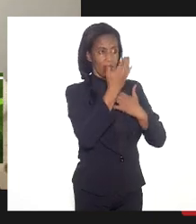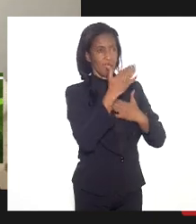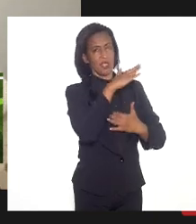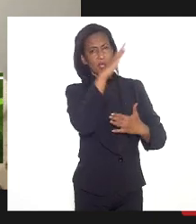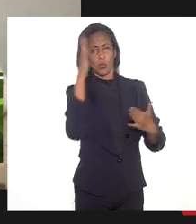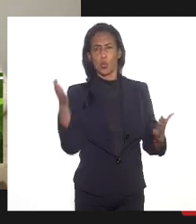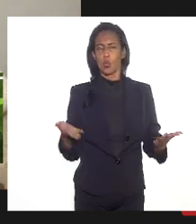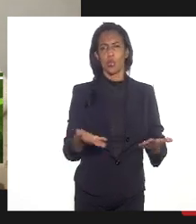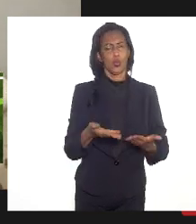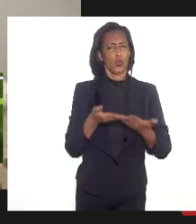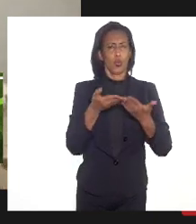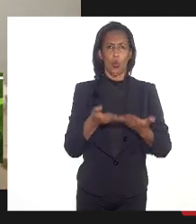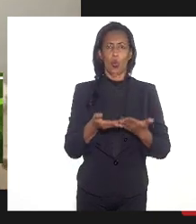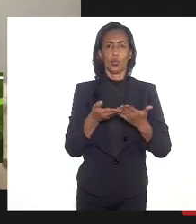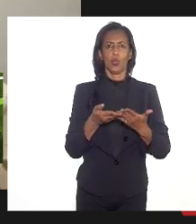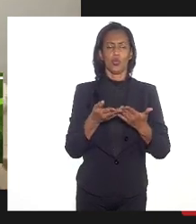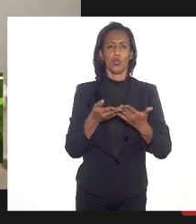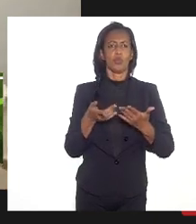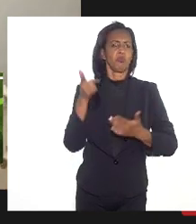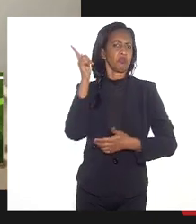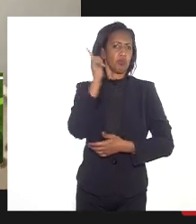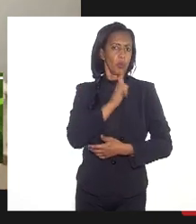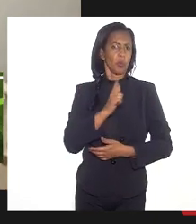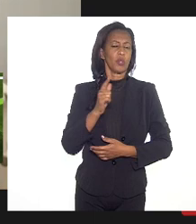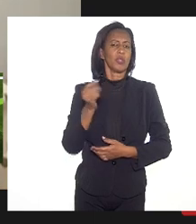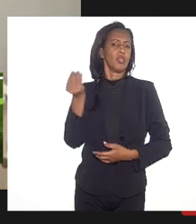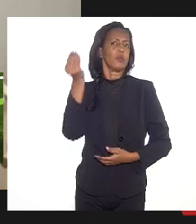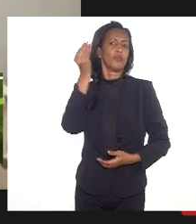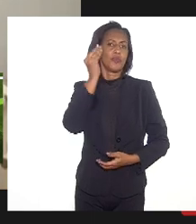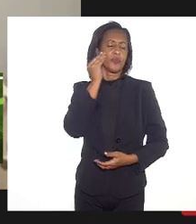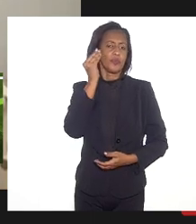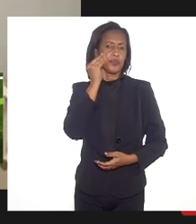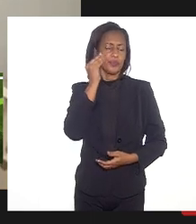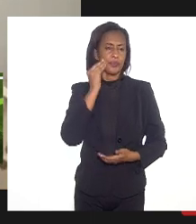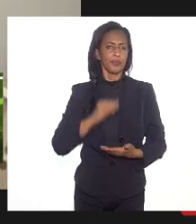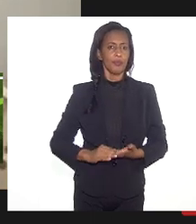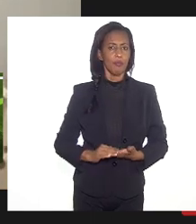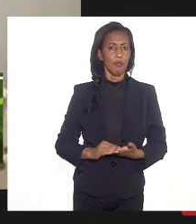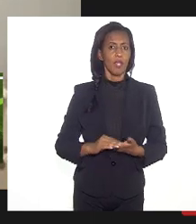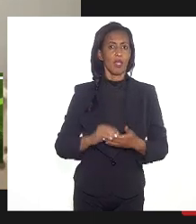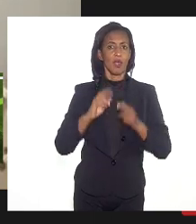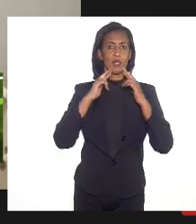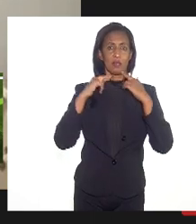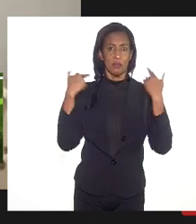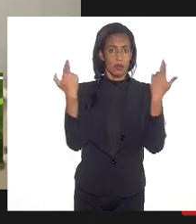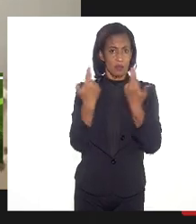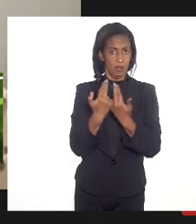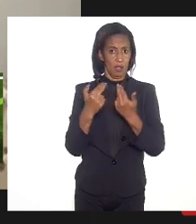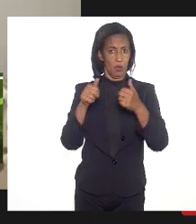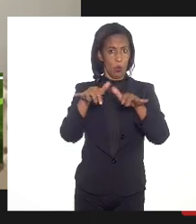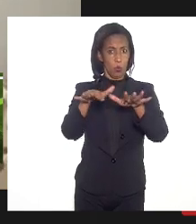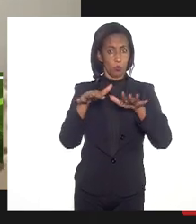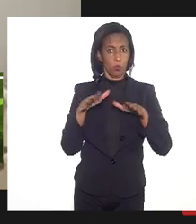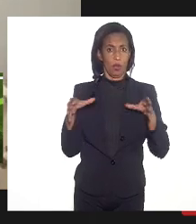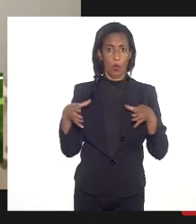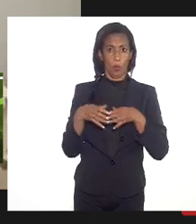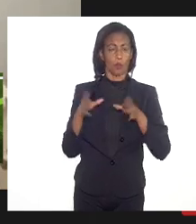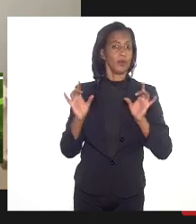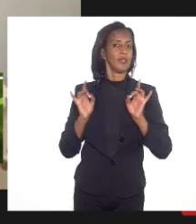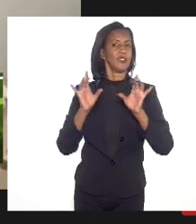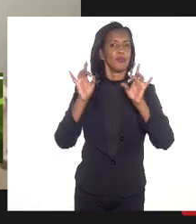e de todas que puderam acompanhar essa audiência pública da Comissão